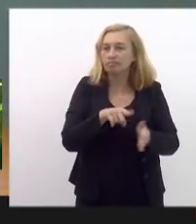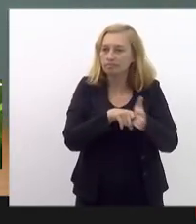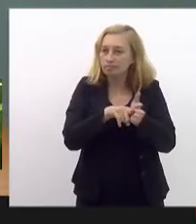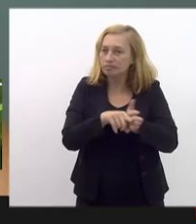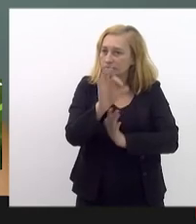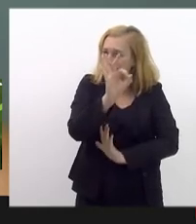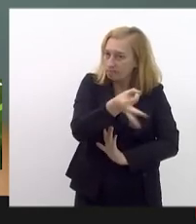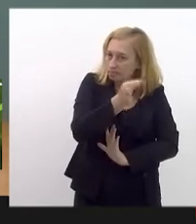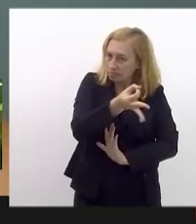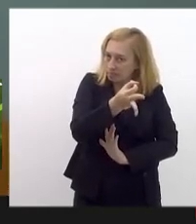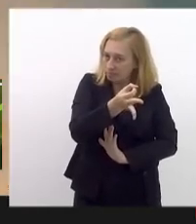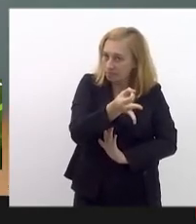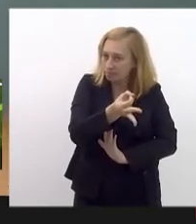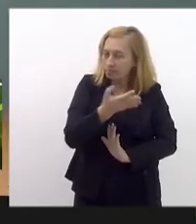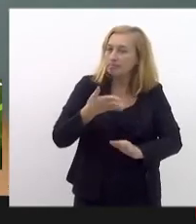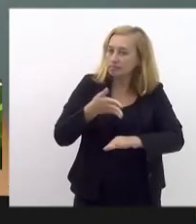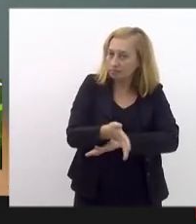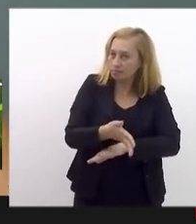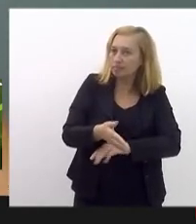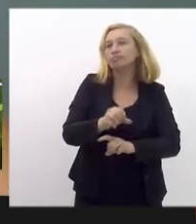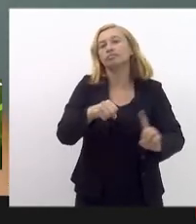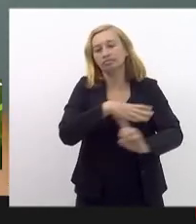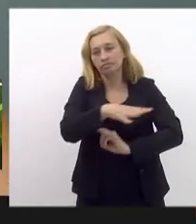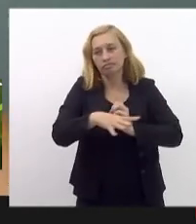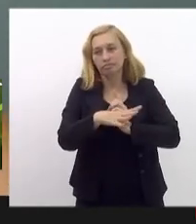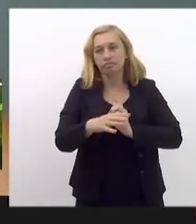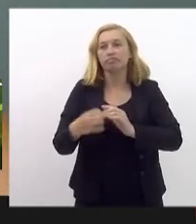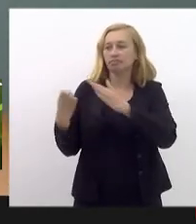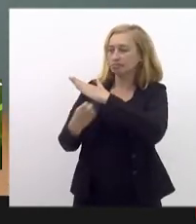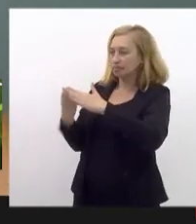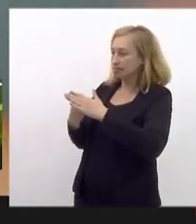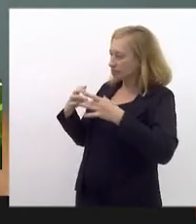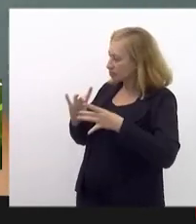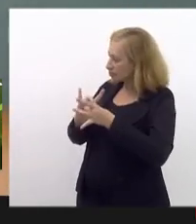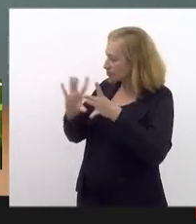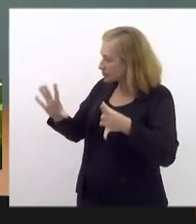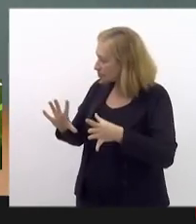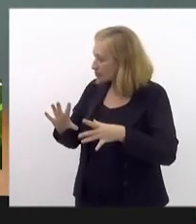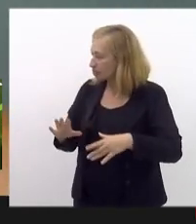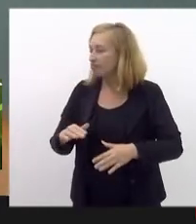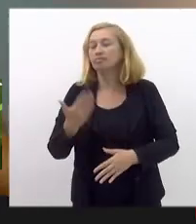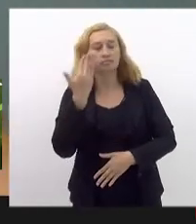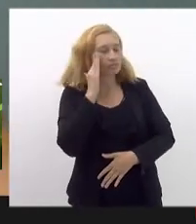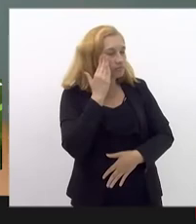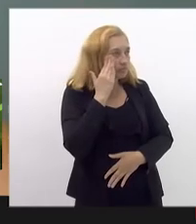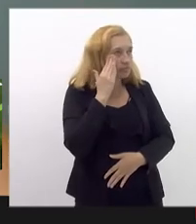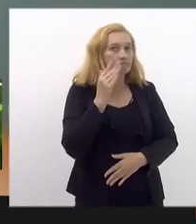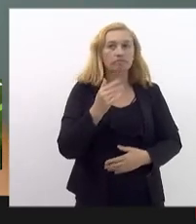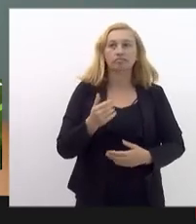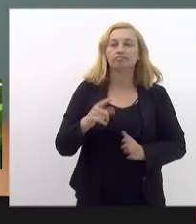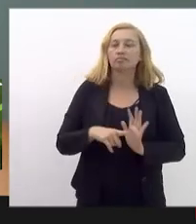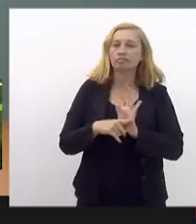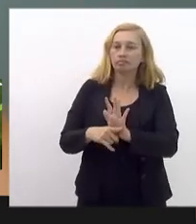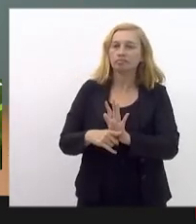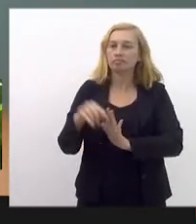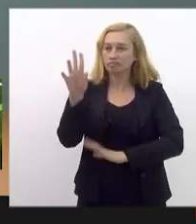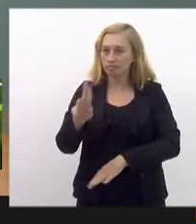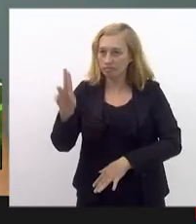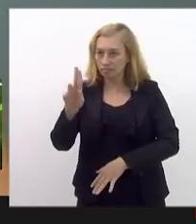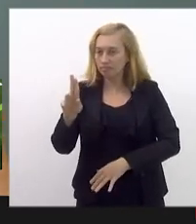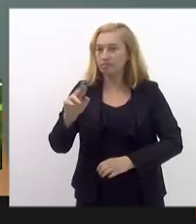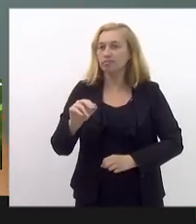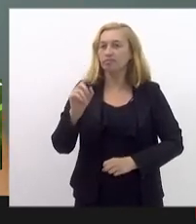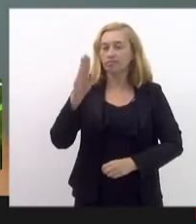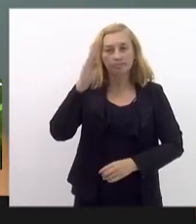fato, cheguem à sociedade, para que as empresas fiquem à vontade e que entendam, né, que colaborar com a universidade